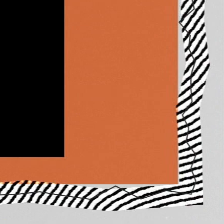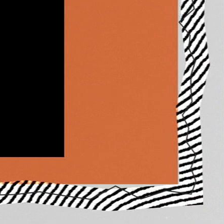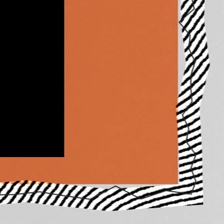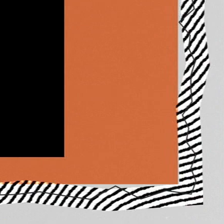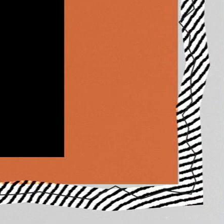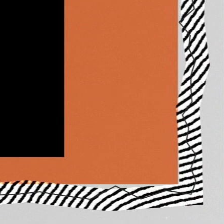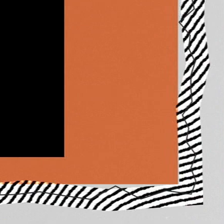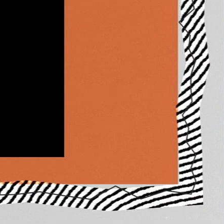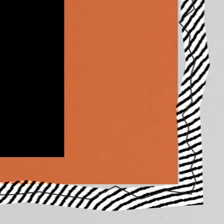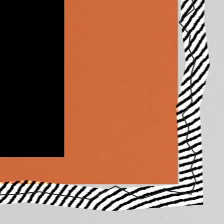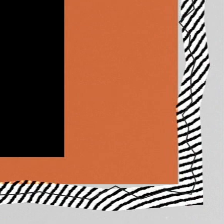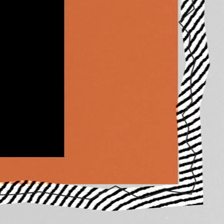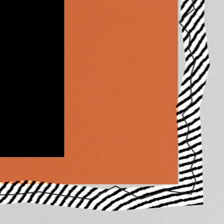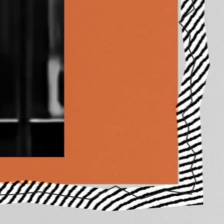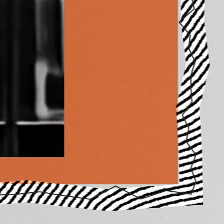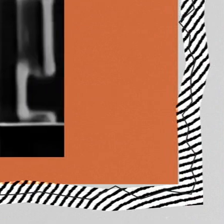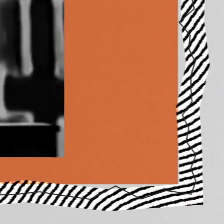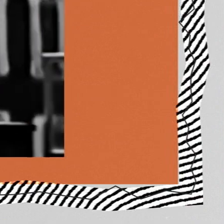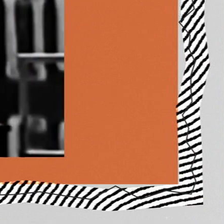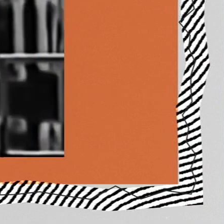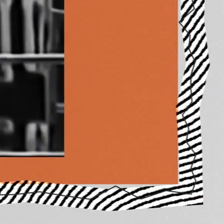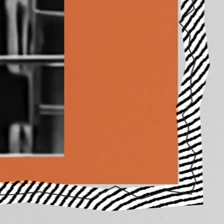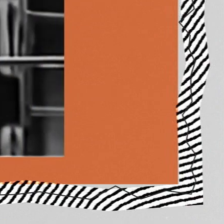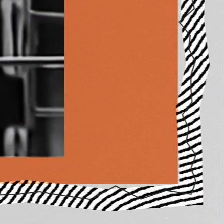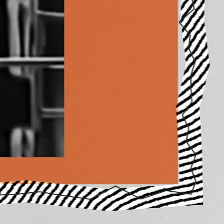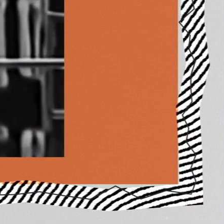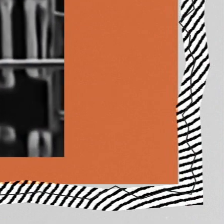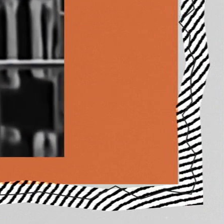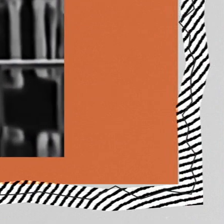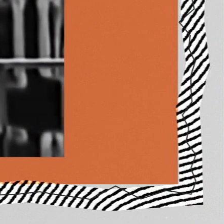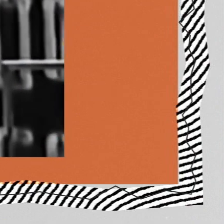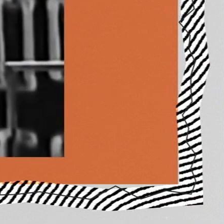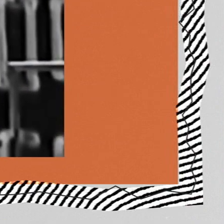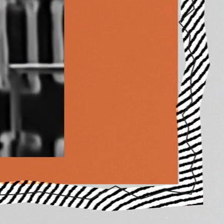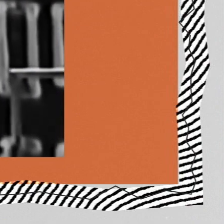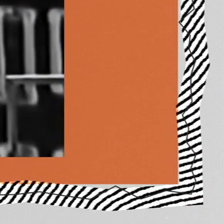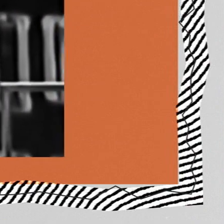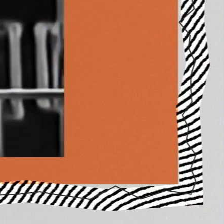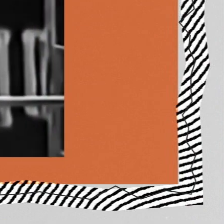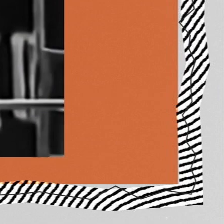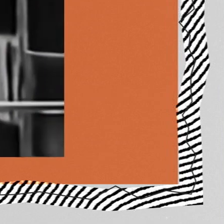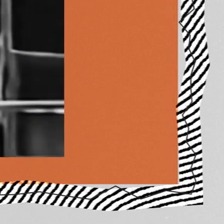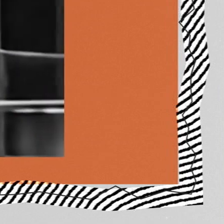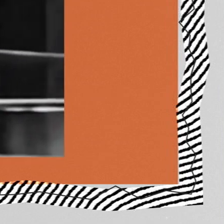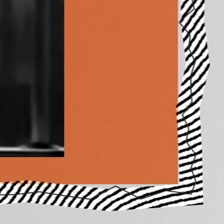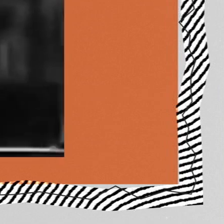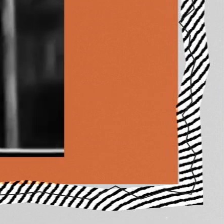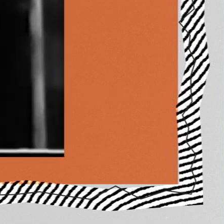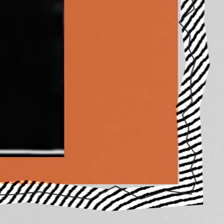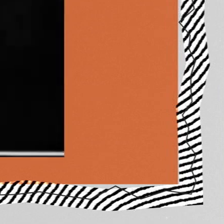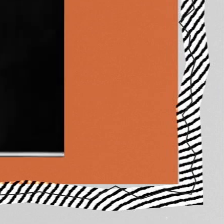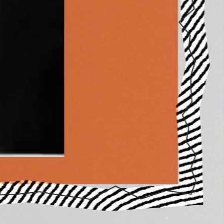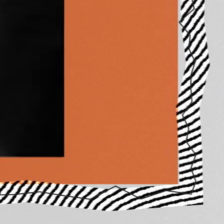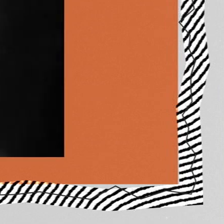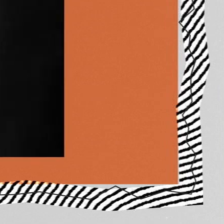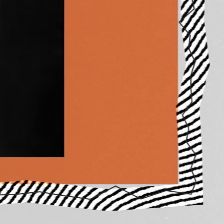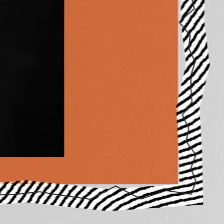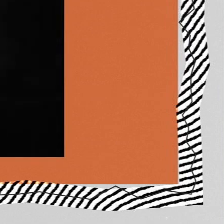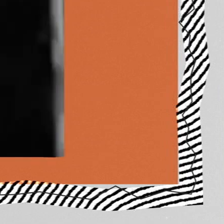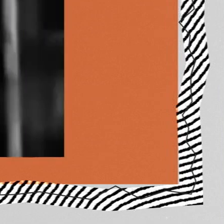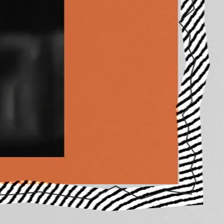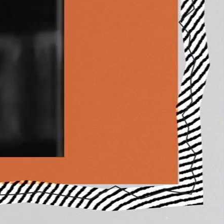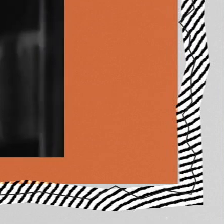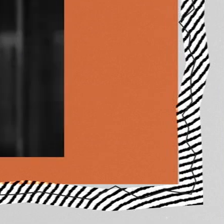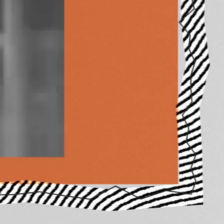brasileira, 2 contra o mundo, mas solteira de um promissor vagabundo. Luz, câmera e ação, gravando a cena vai. Um bastardo, mas o